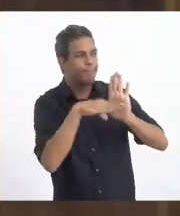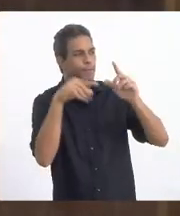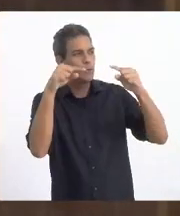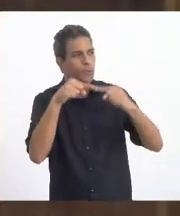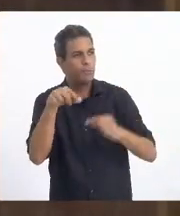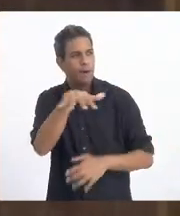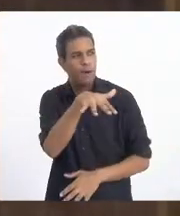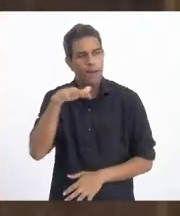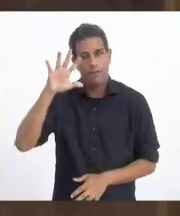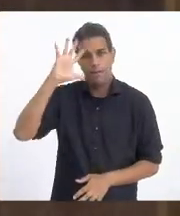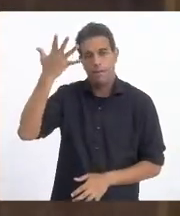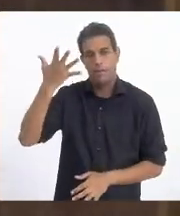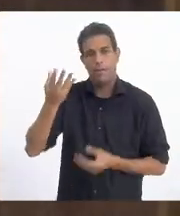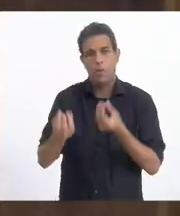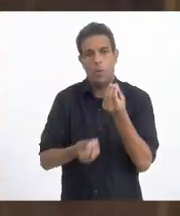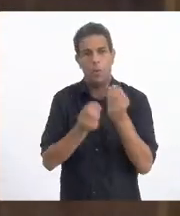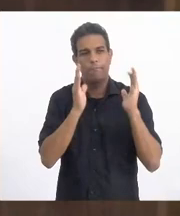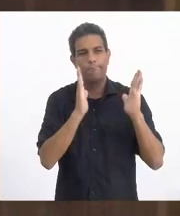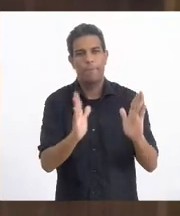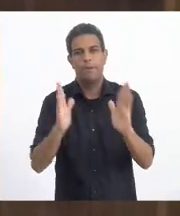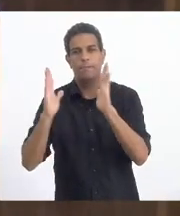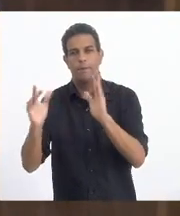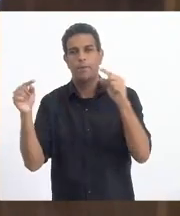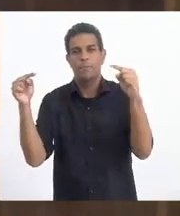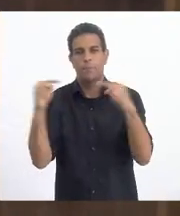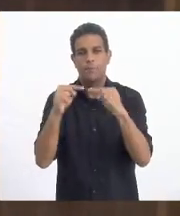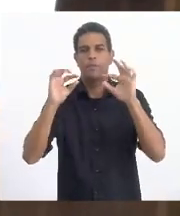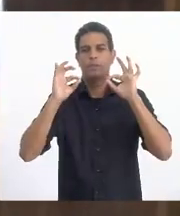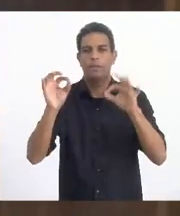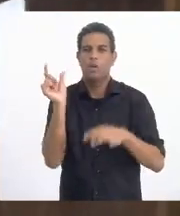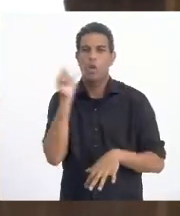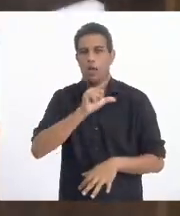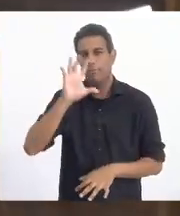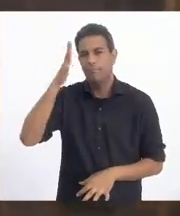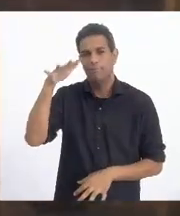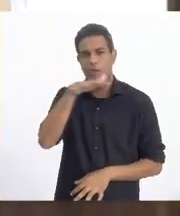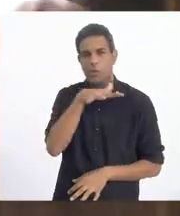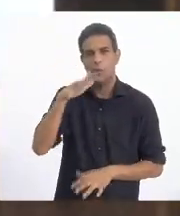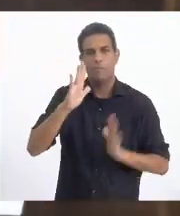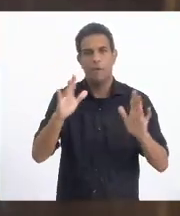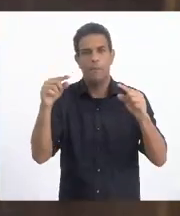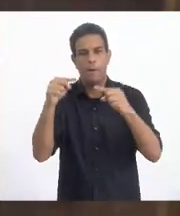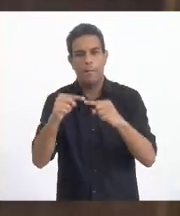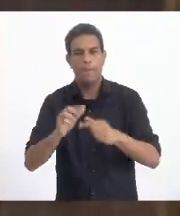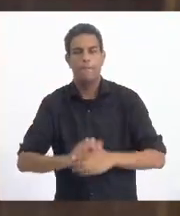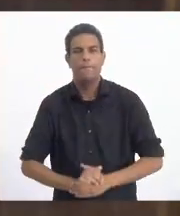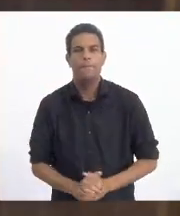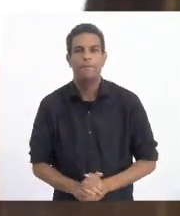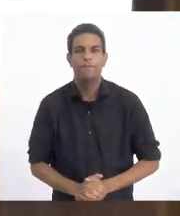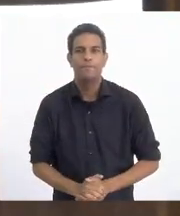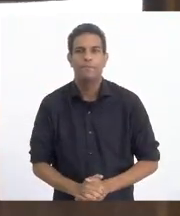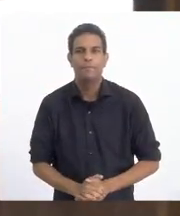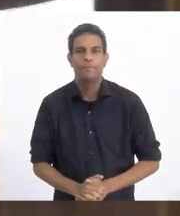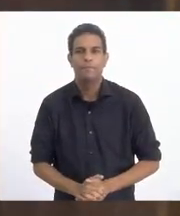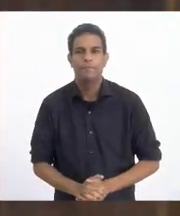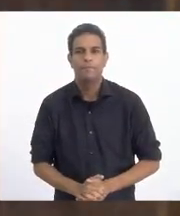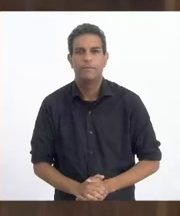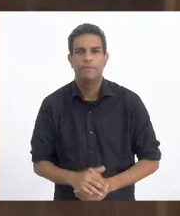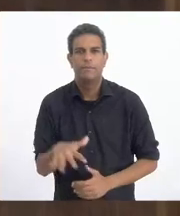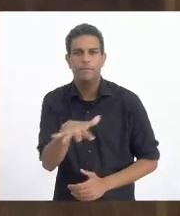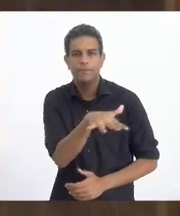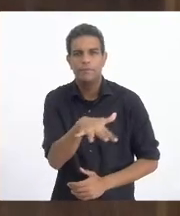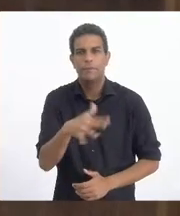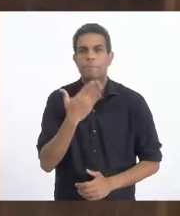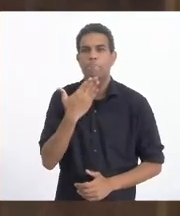instante resolve. E já para as praças, sempre tem que dar um jeitinho, sempre prejudicando as praças, nunca melhorando. Então,